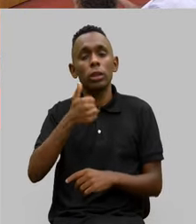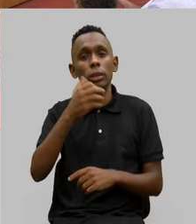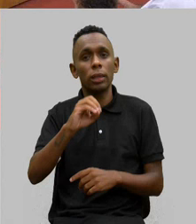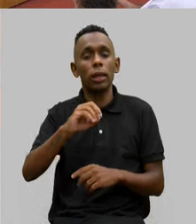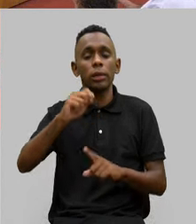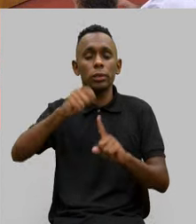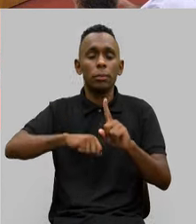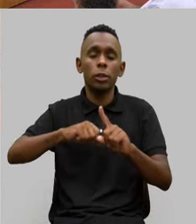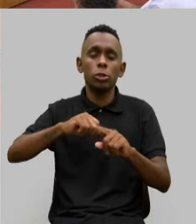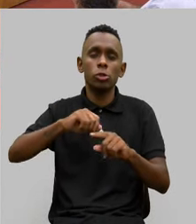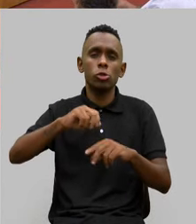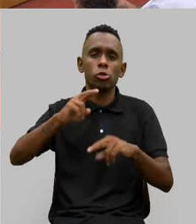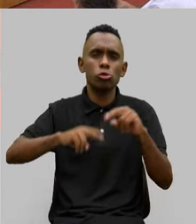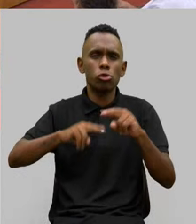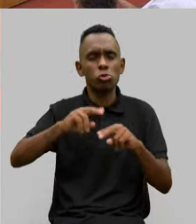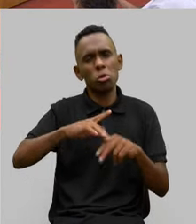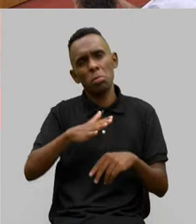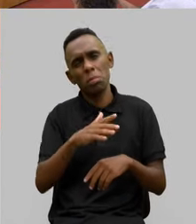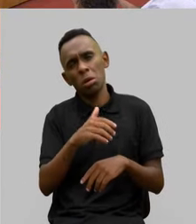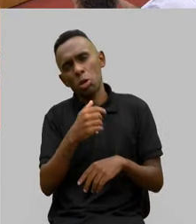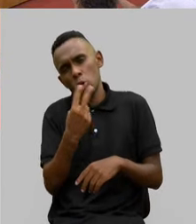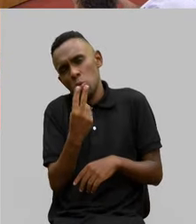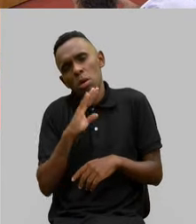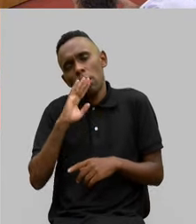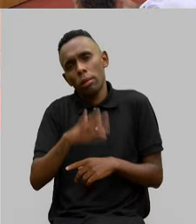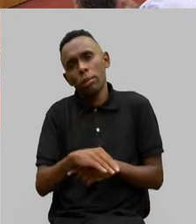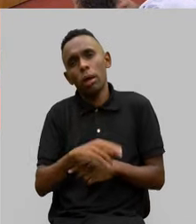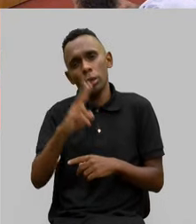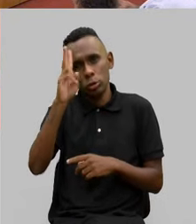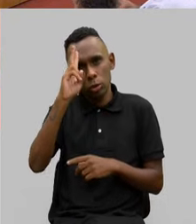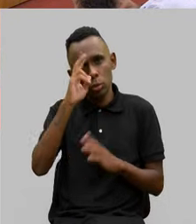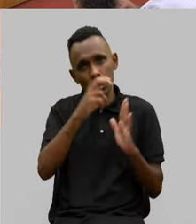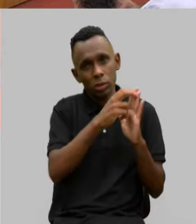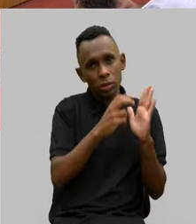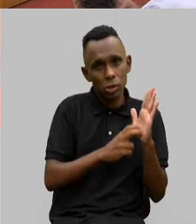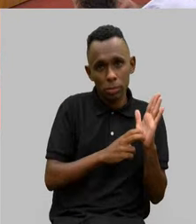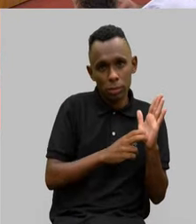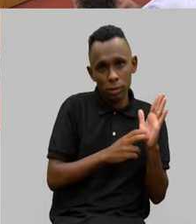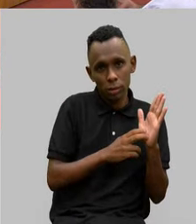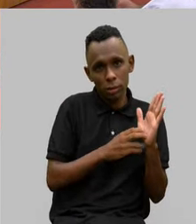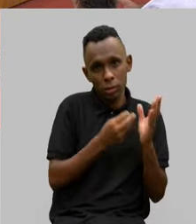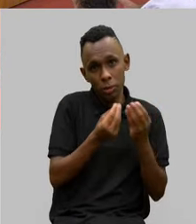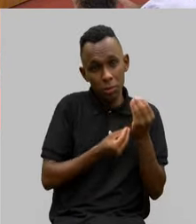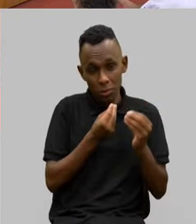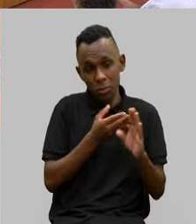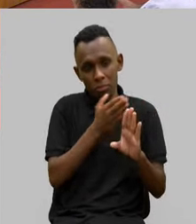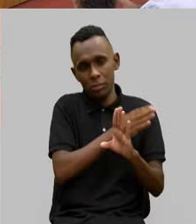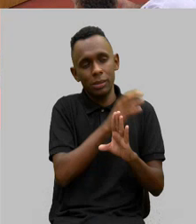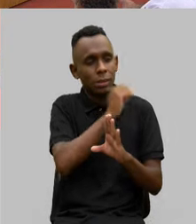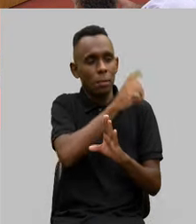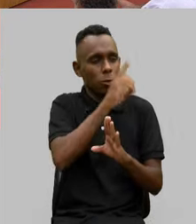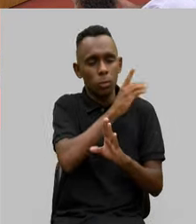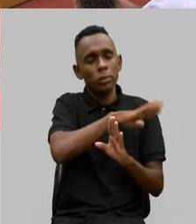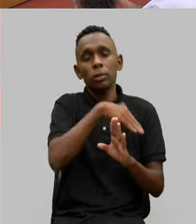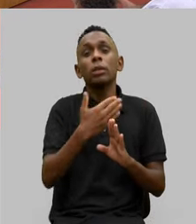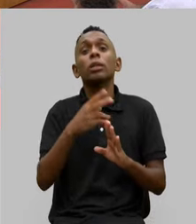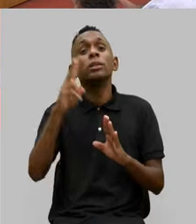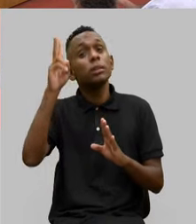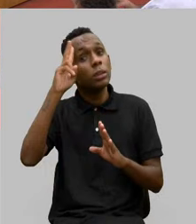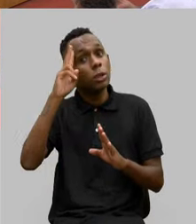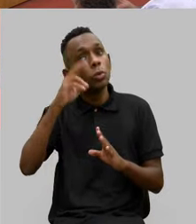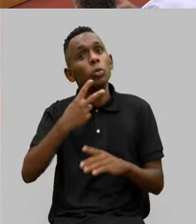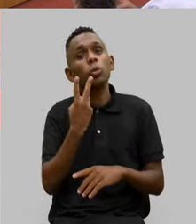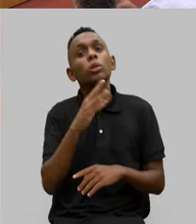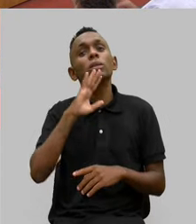segunda-feira 14 horas né Porque na segunda de manhã a gente não sabe como é que foi o final de semana então vamos deixar na segunda-feira às